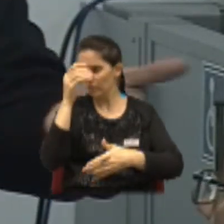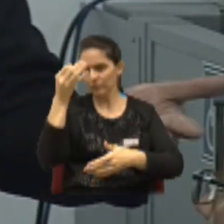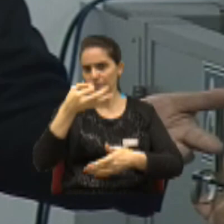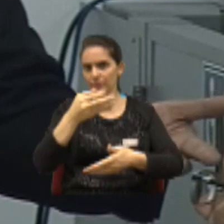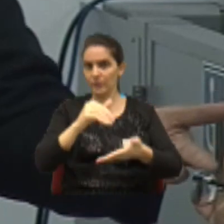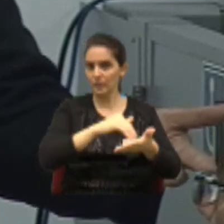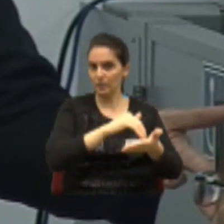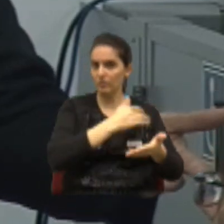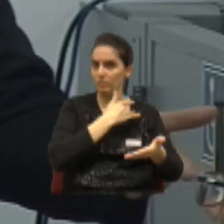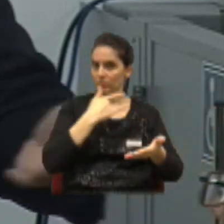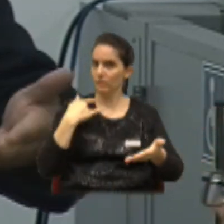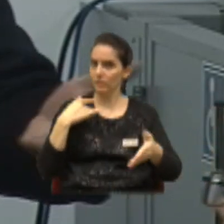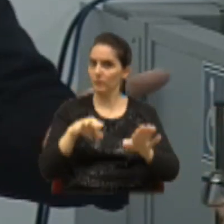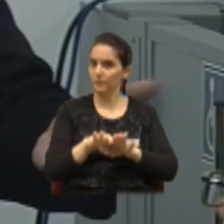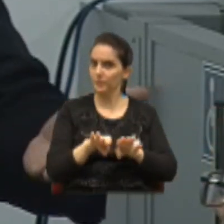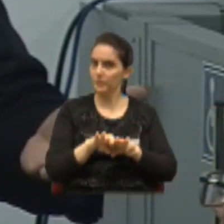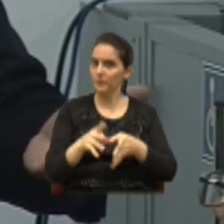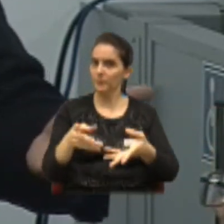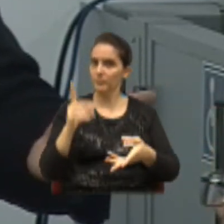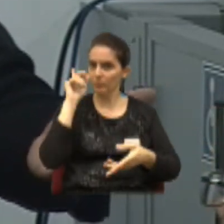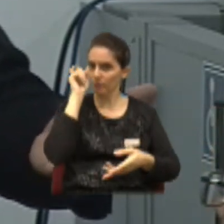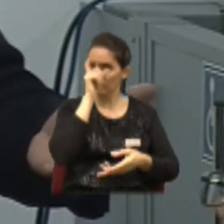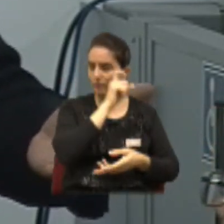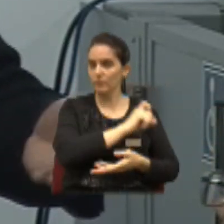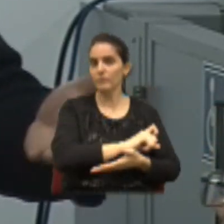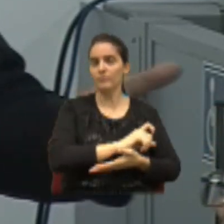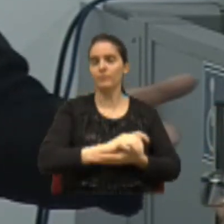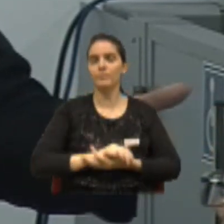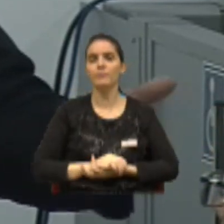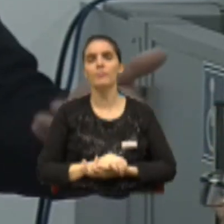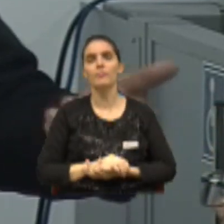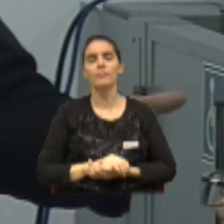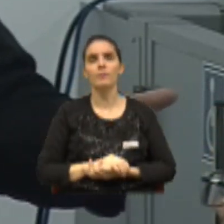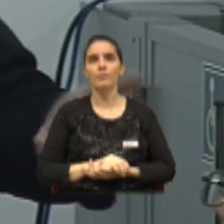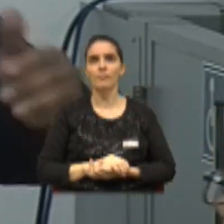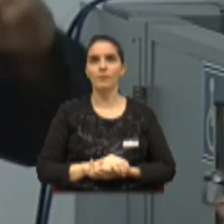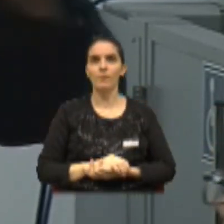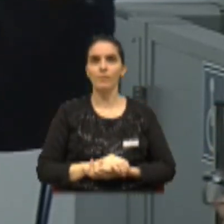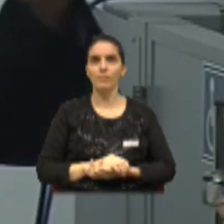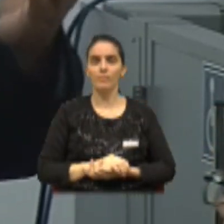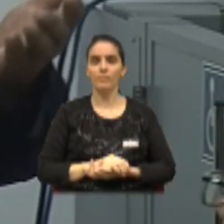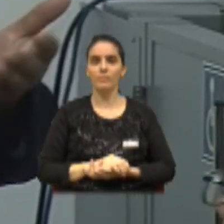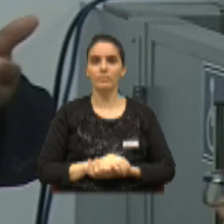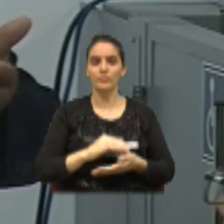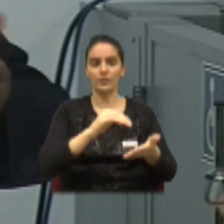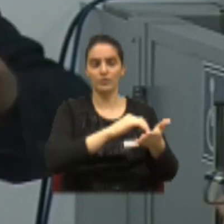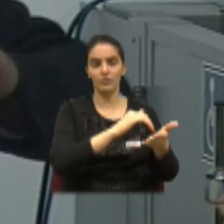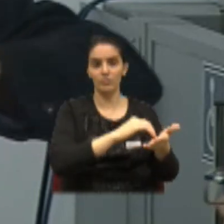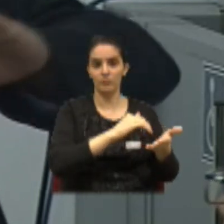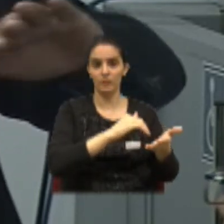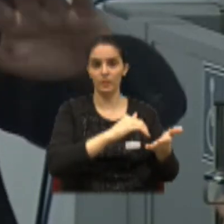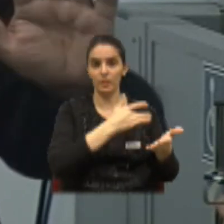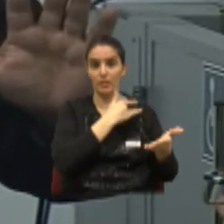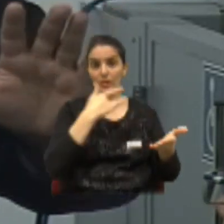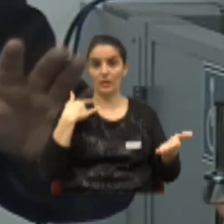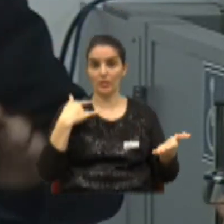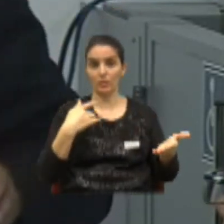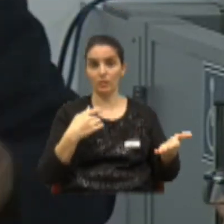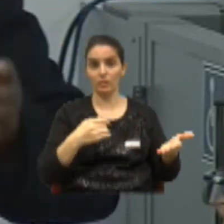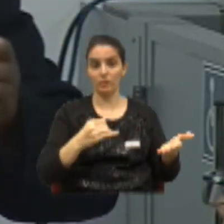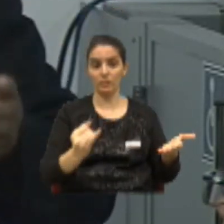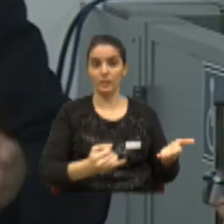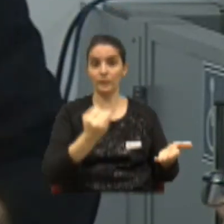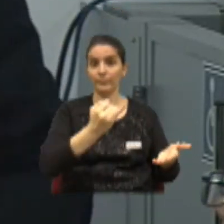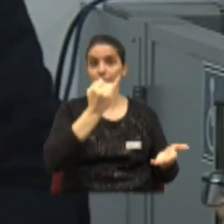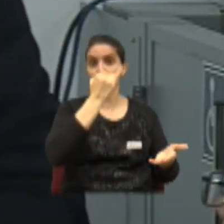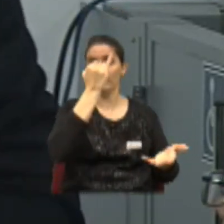também é uma pasta que também não é das, vamos dizer assim, menos importante. Eu acho que é das secretarias a mais importante, depois saindo ali do